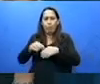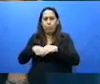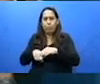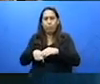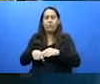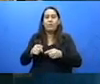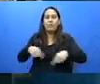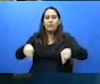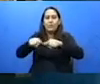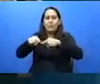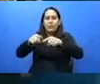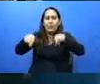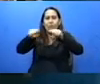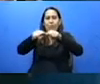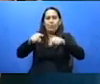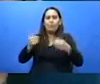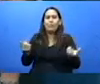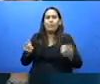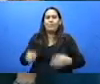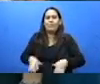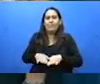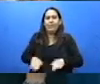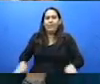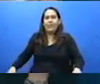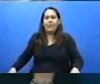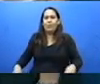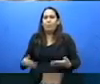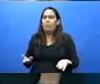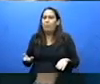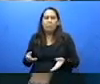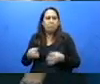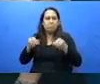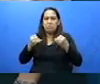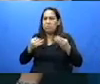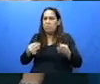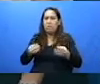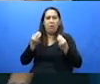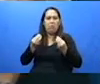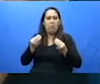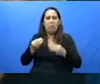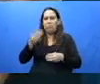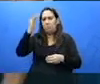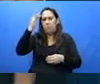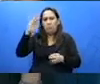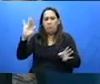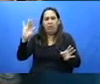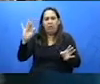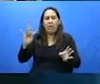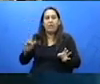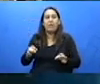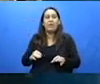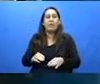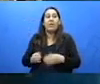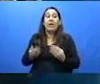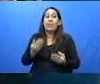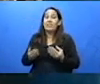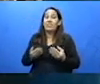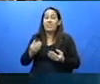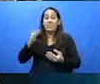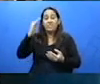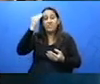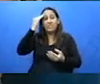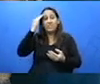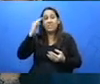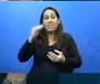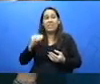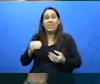um círculo vazado, que eu nem sei explicar muito bem como era. Talvez só quem saiba entender